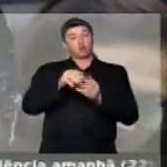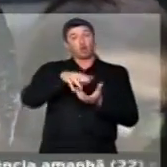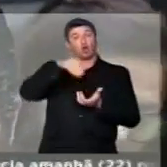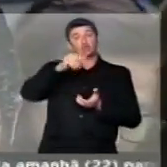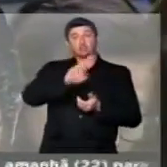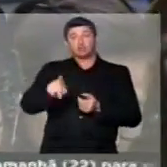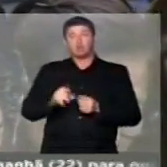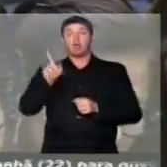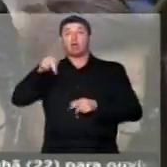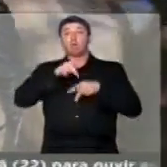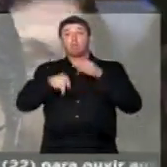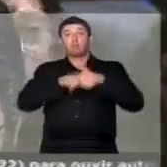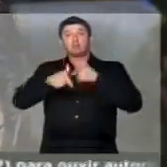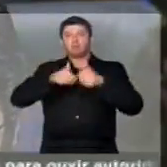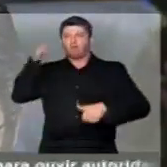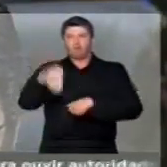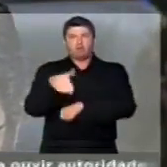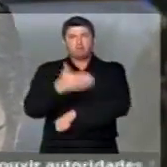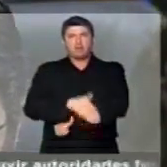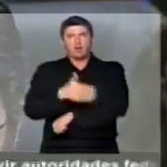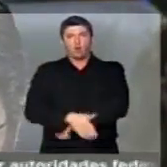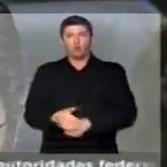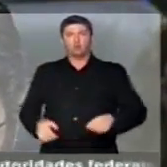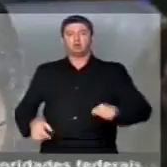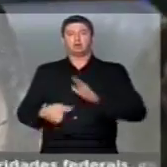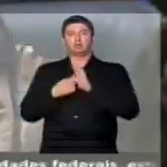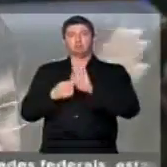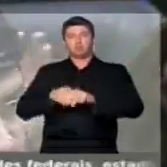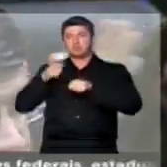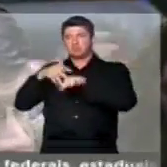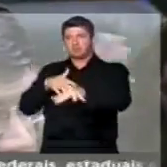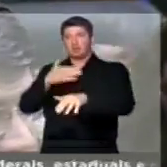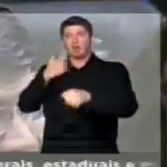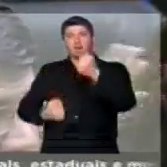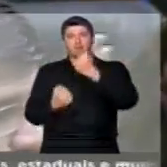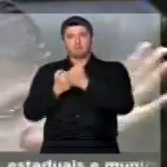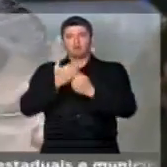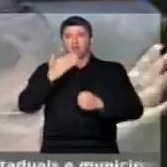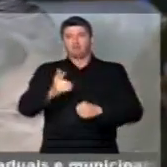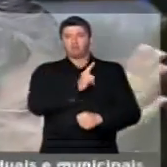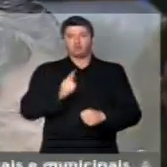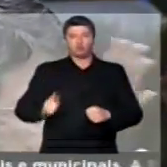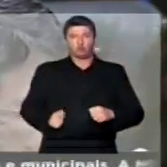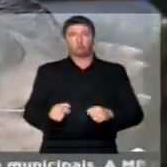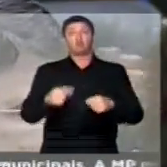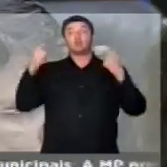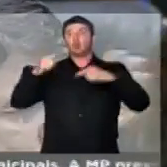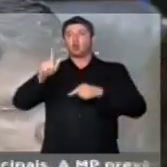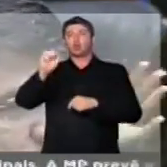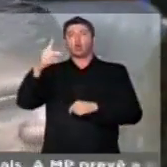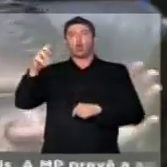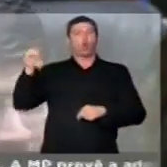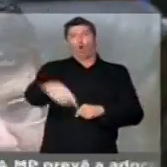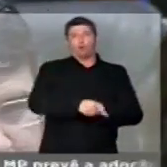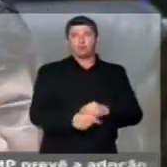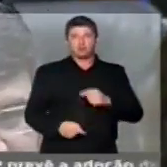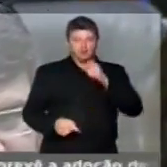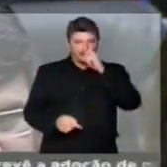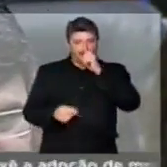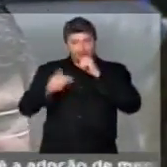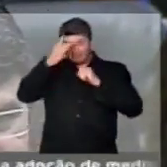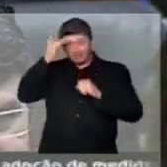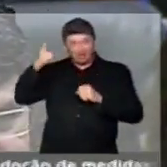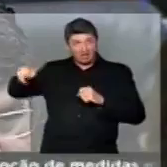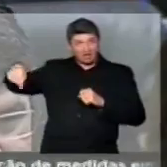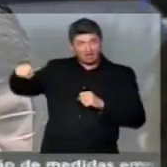Foi o povo trabalhador que foi à rua manifestar o seu apoio ao governo e contra o golpe de Estado. E